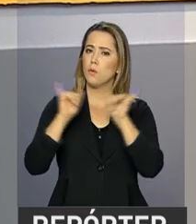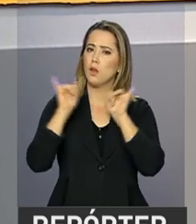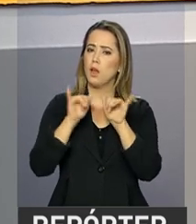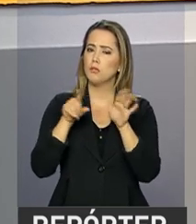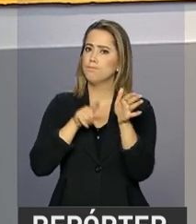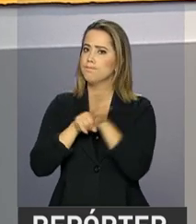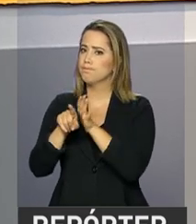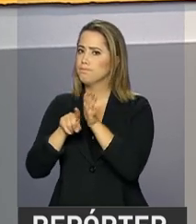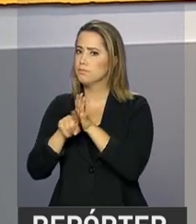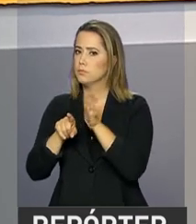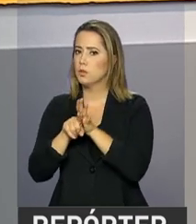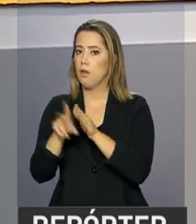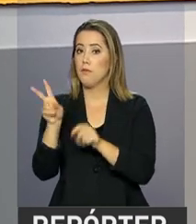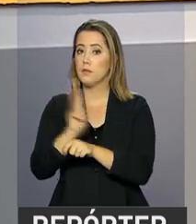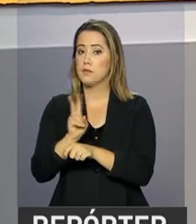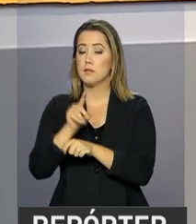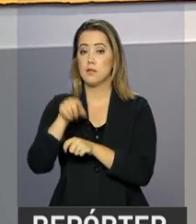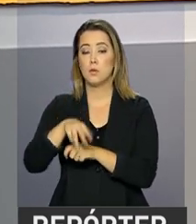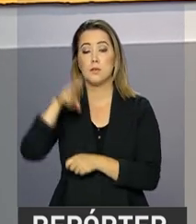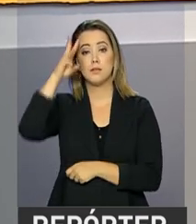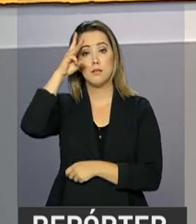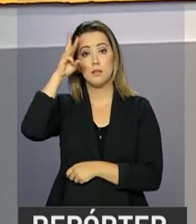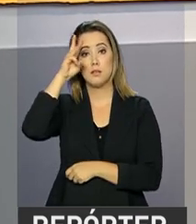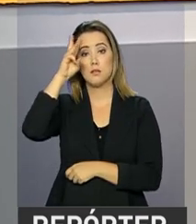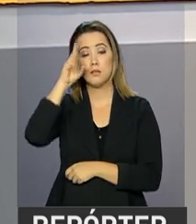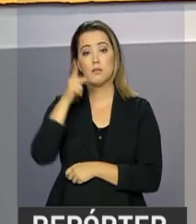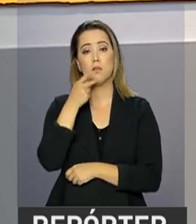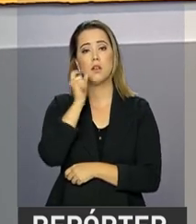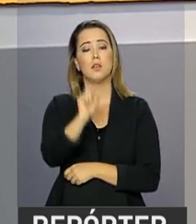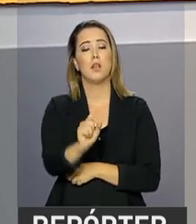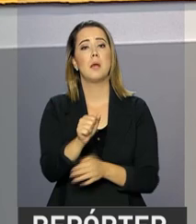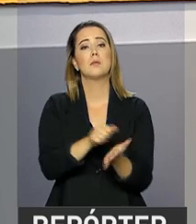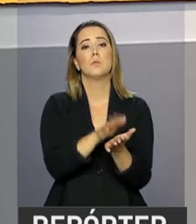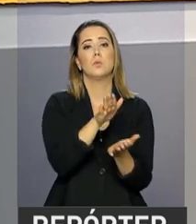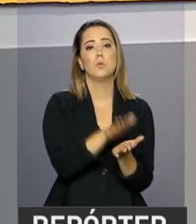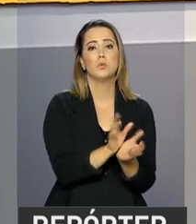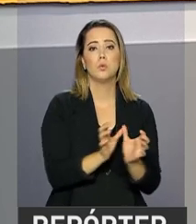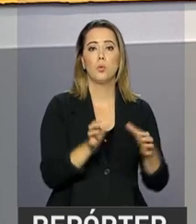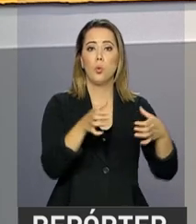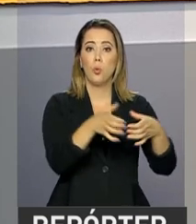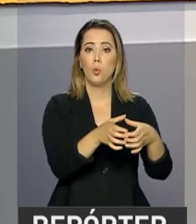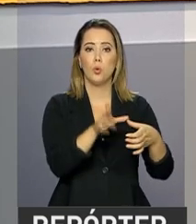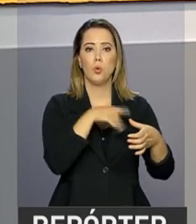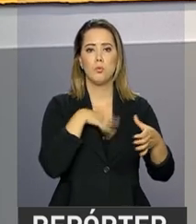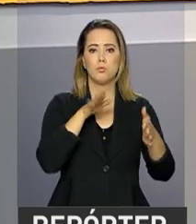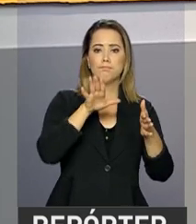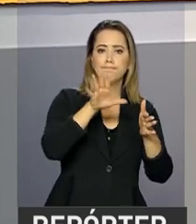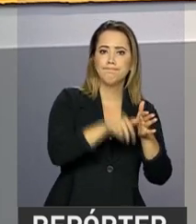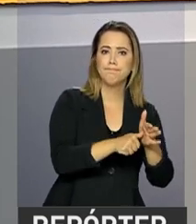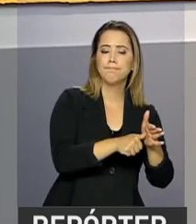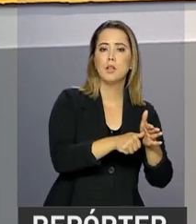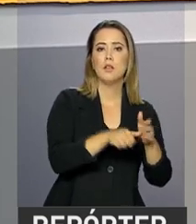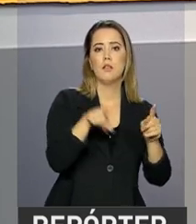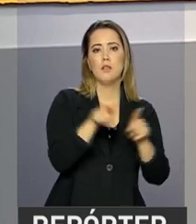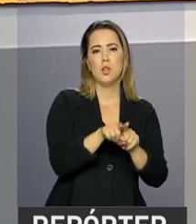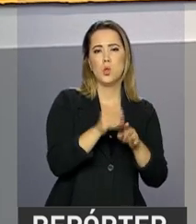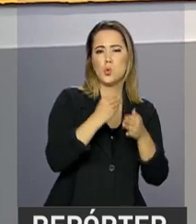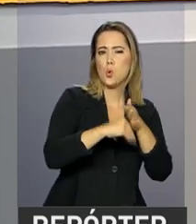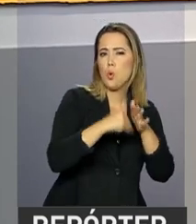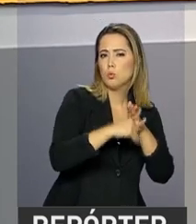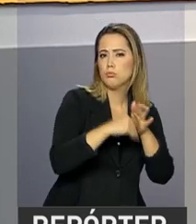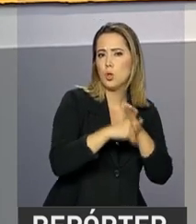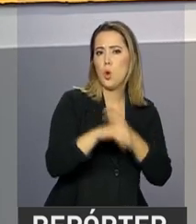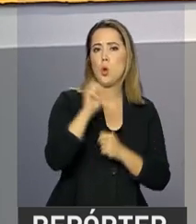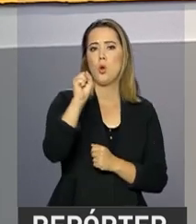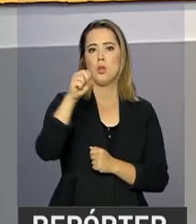divulgado nesta terça a maior parte dessas autuações foi para grandes sonegadores e a meta para o segundo semestre é